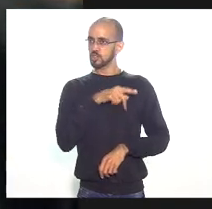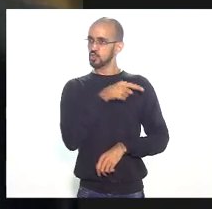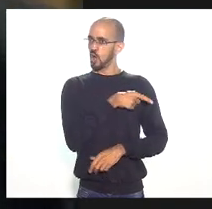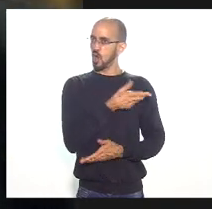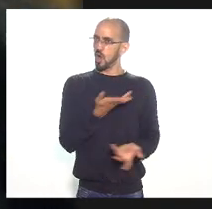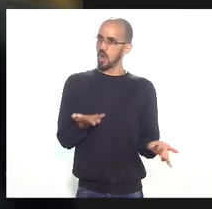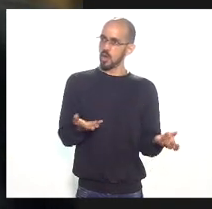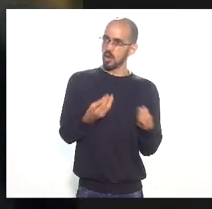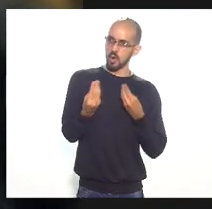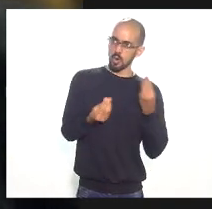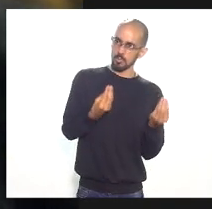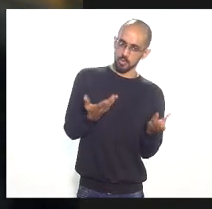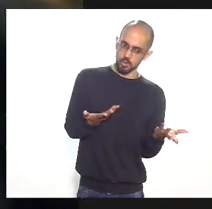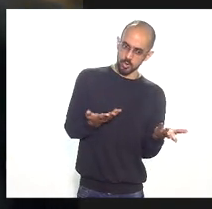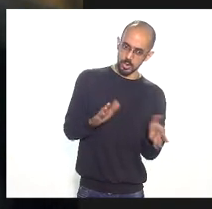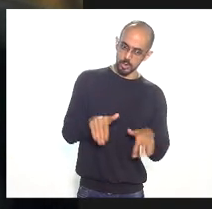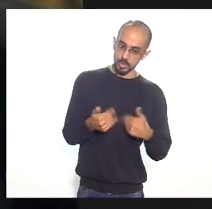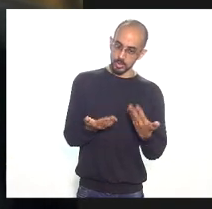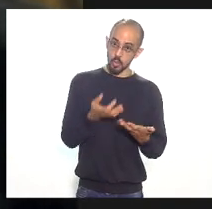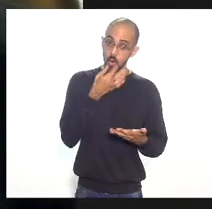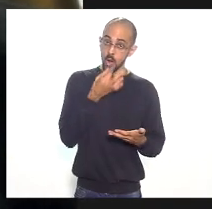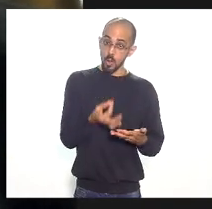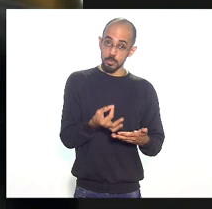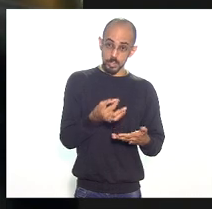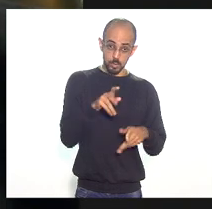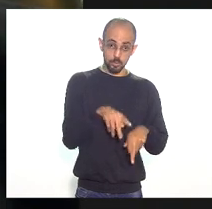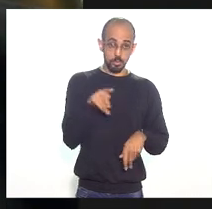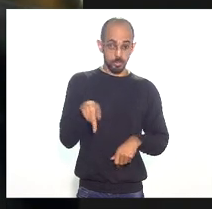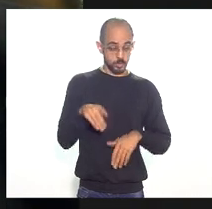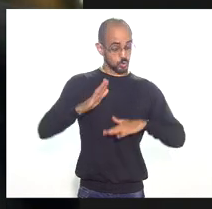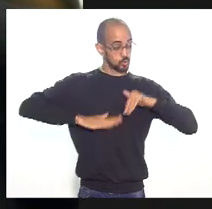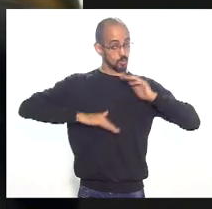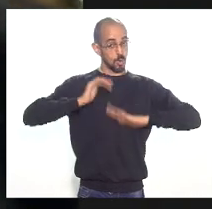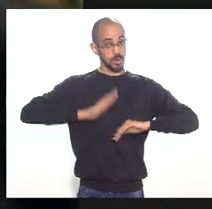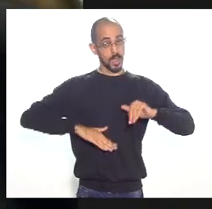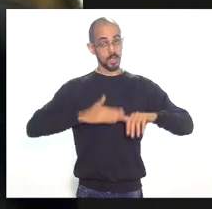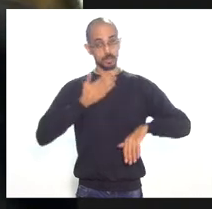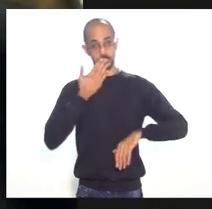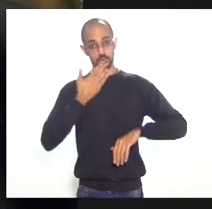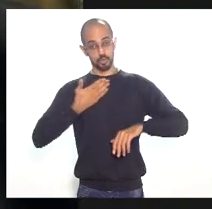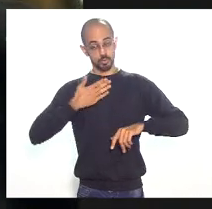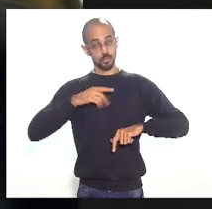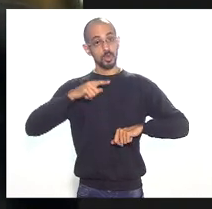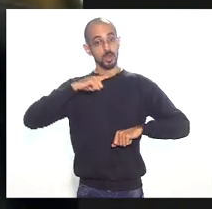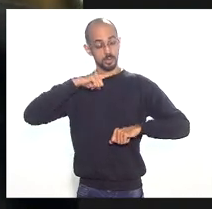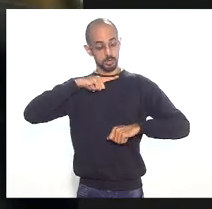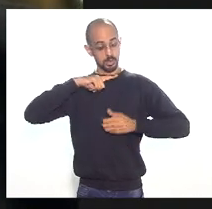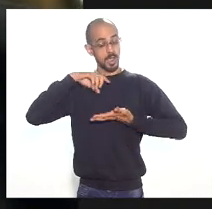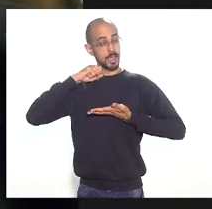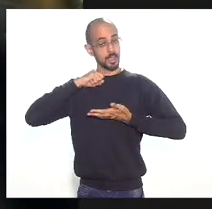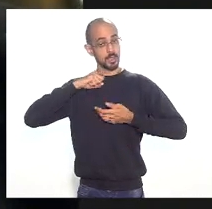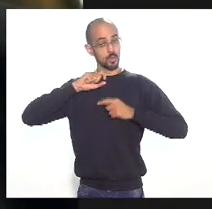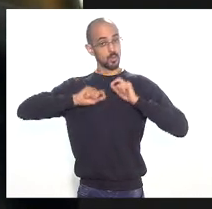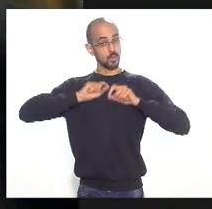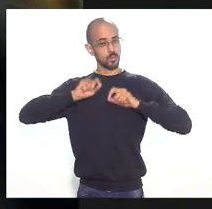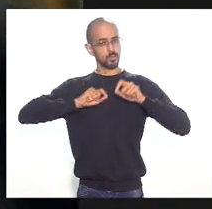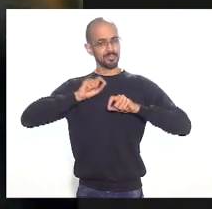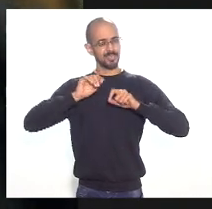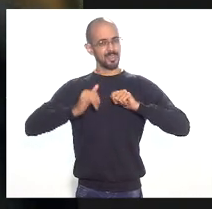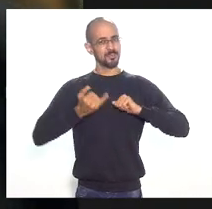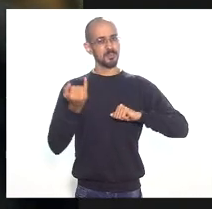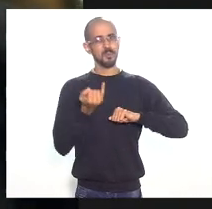ambiente escolar, seja de qualquer natureza, ela tem um peso muito